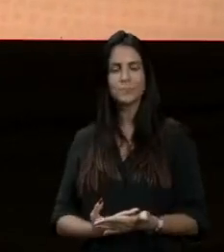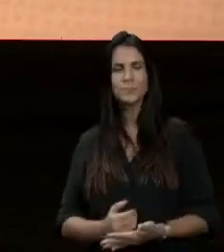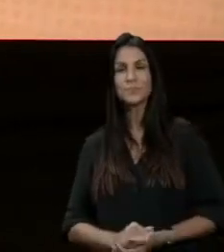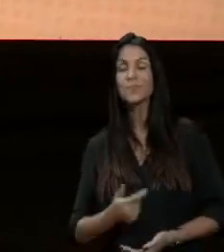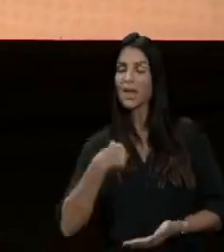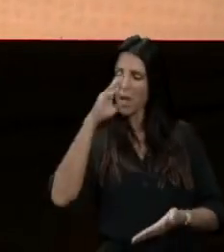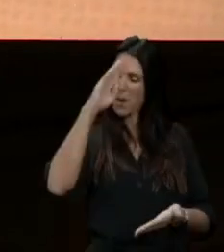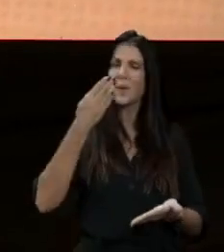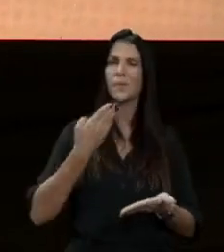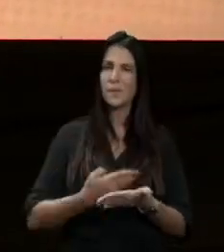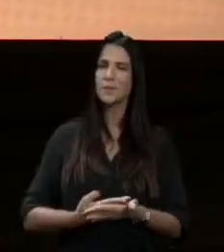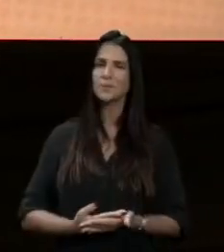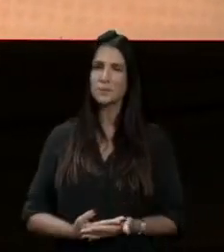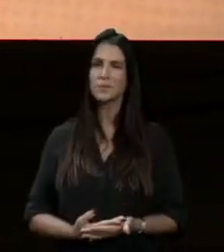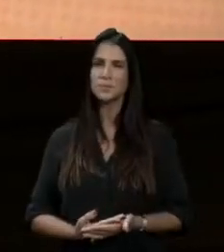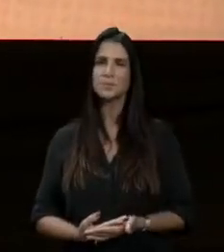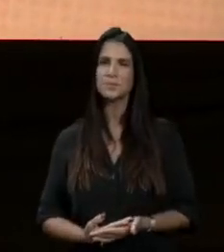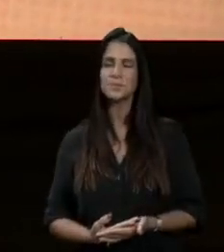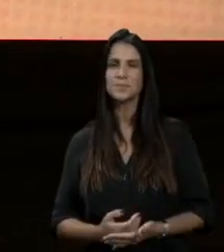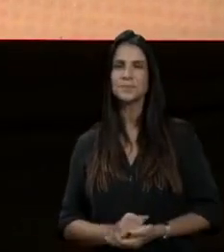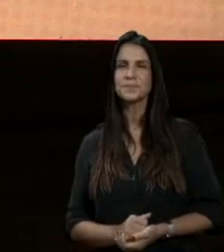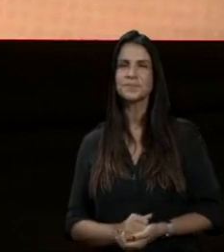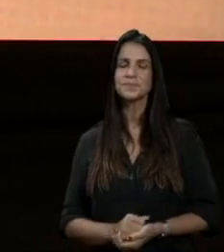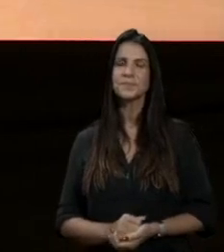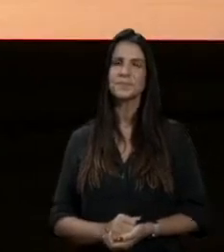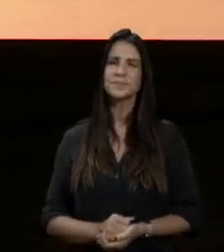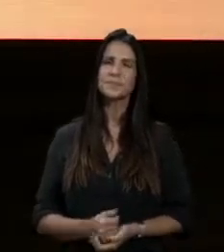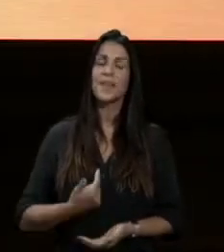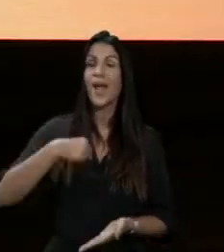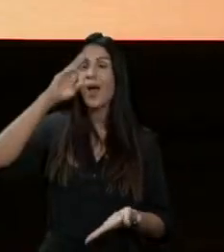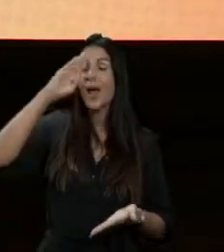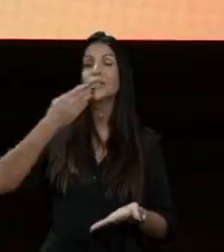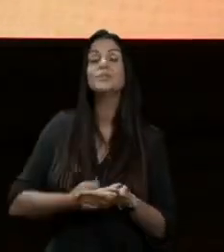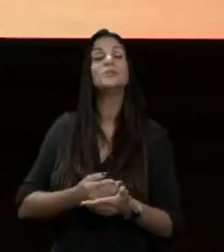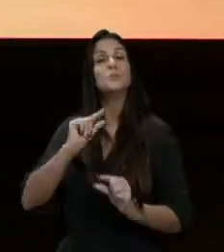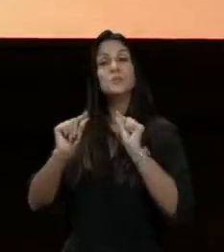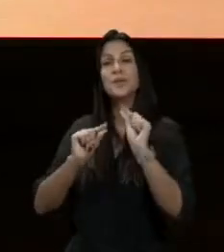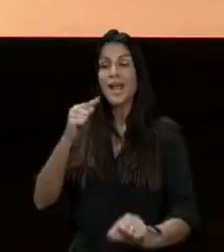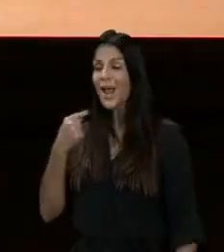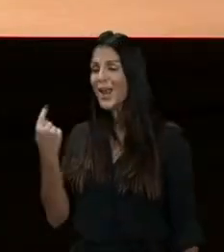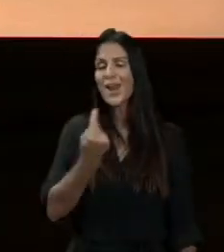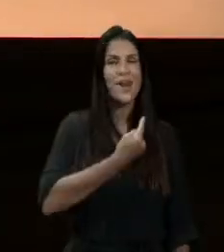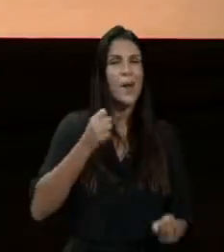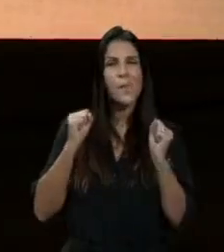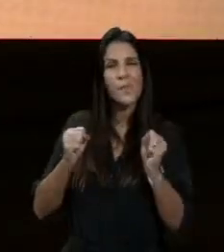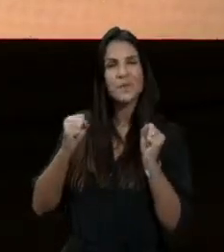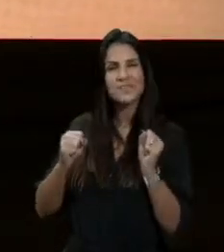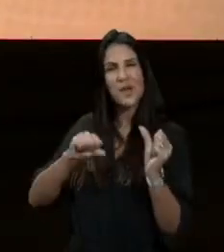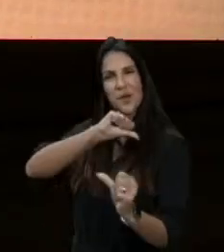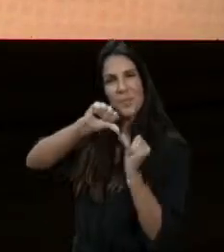eu acredito e eu acredito eu acredito que nós podemos mudar a cidade